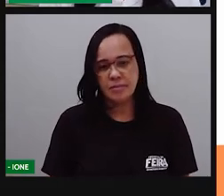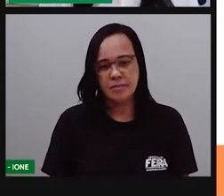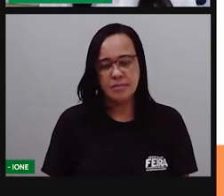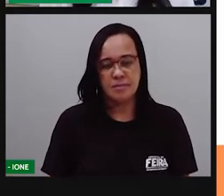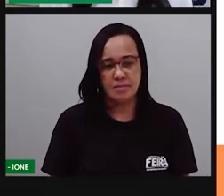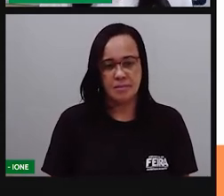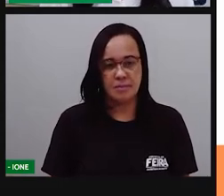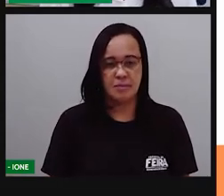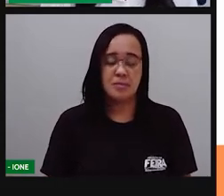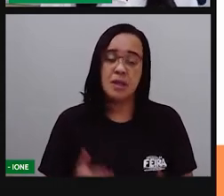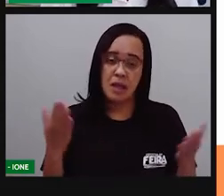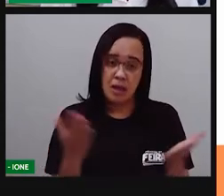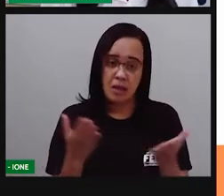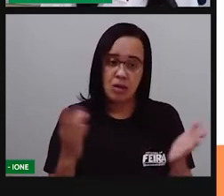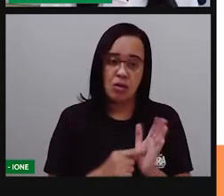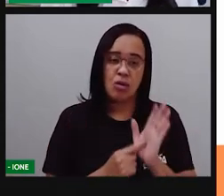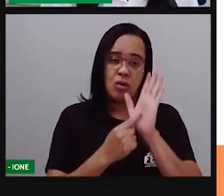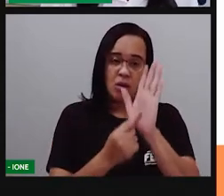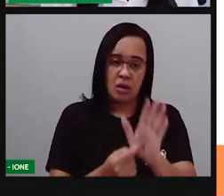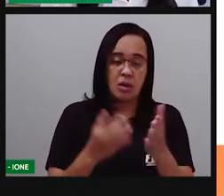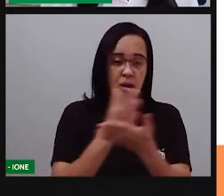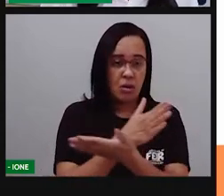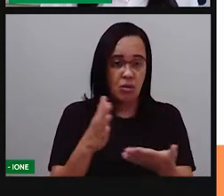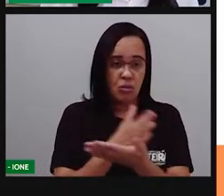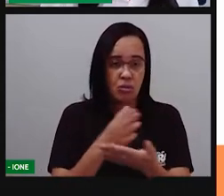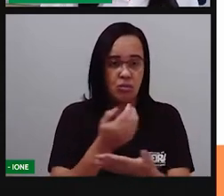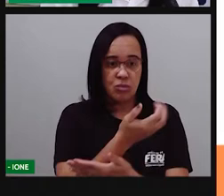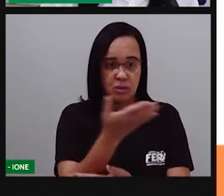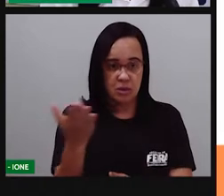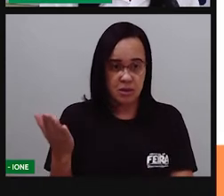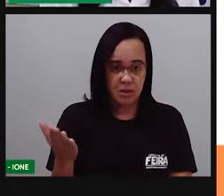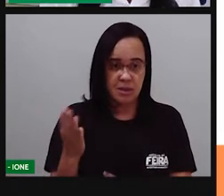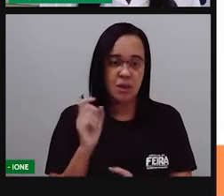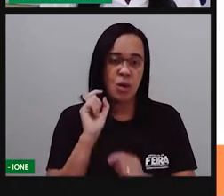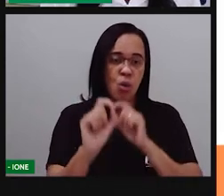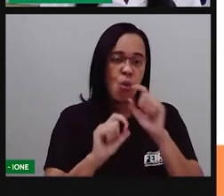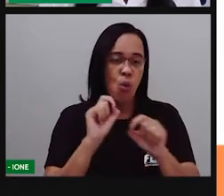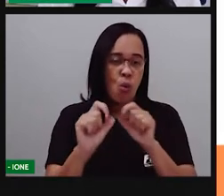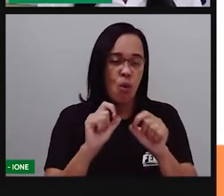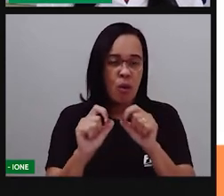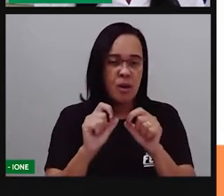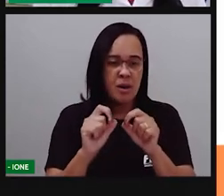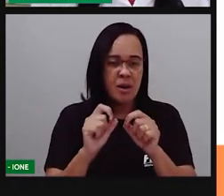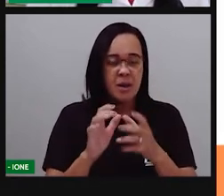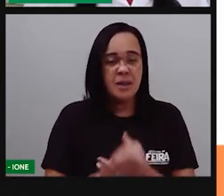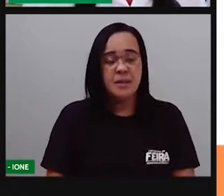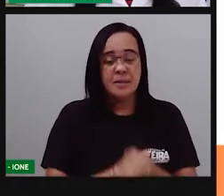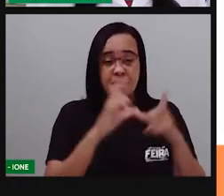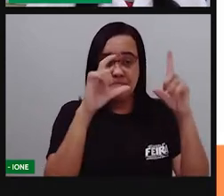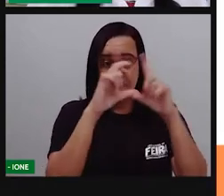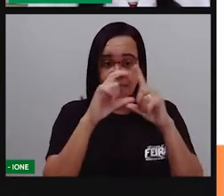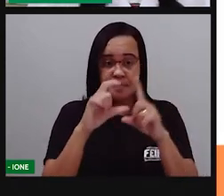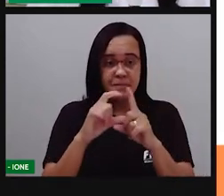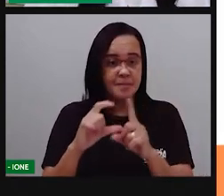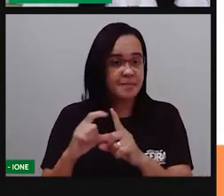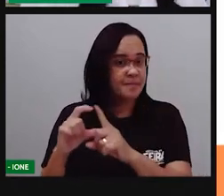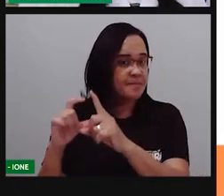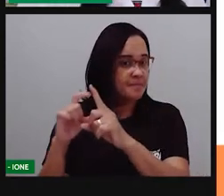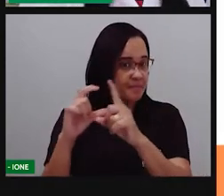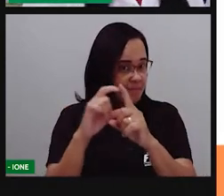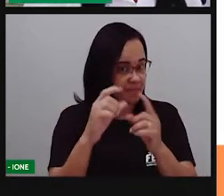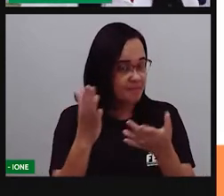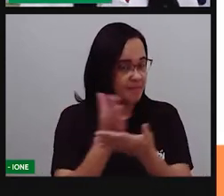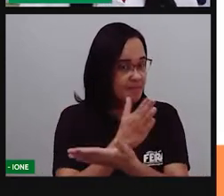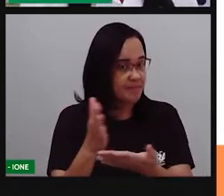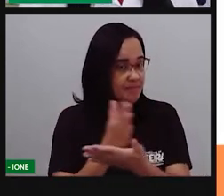e vamos destacar alguns agora para você ver olha tem algumas palavras aqui que tem